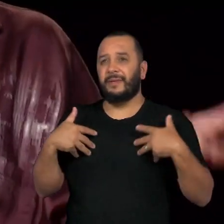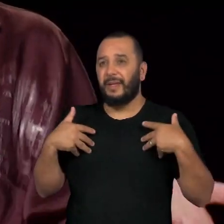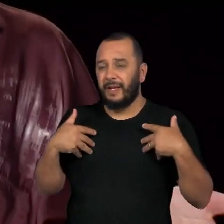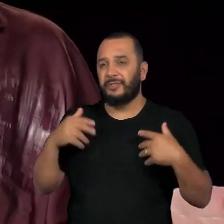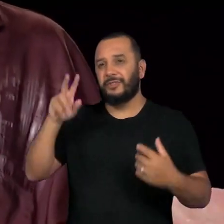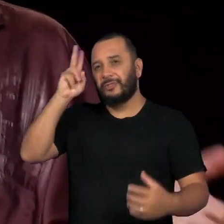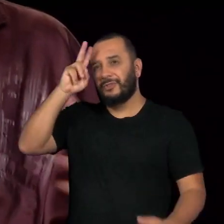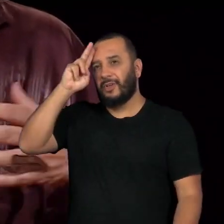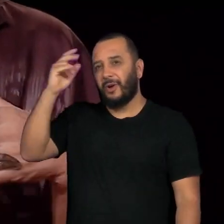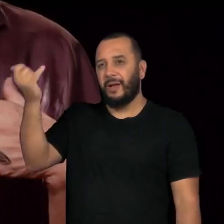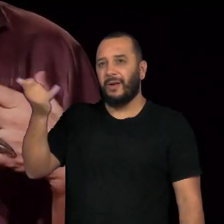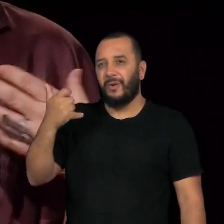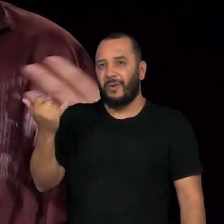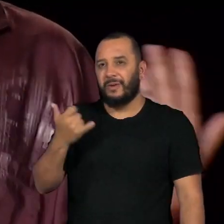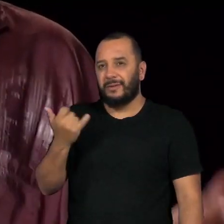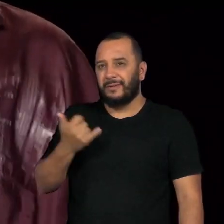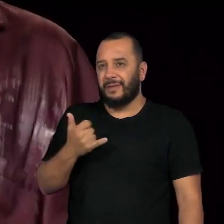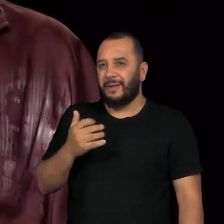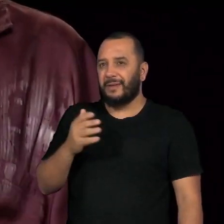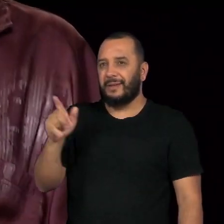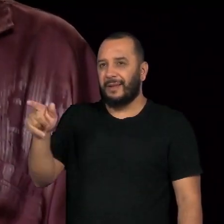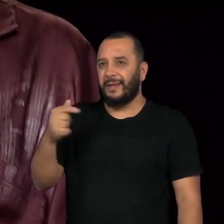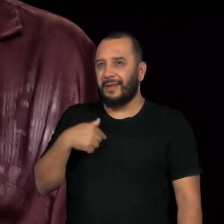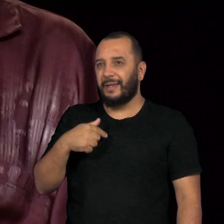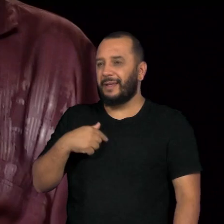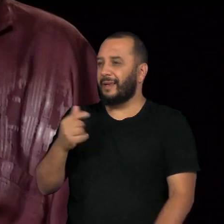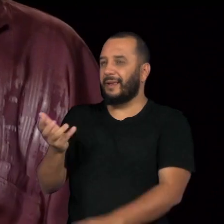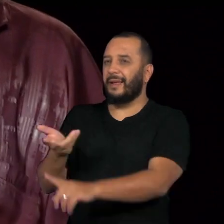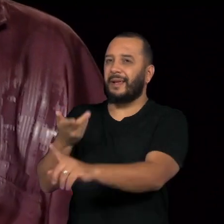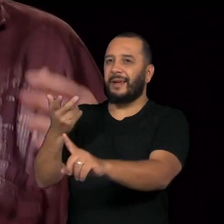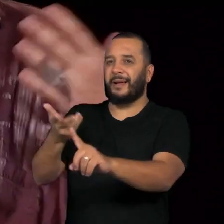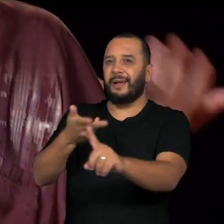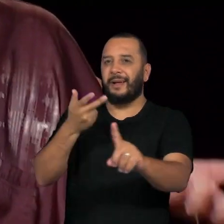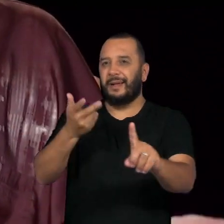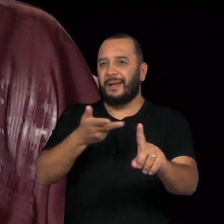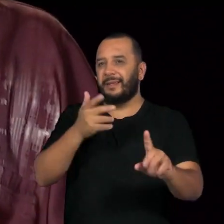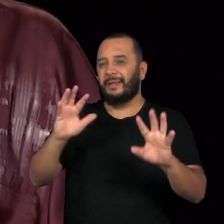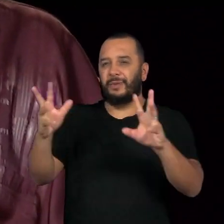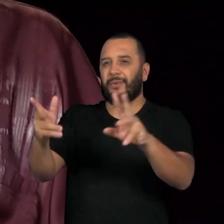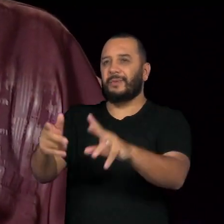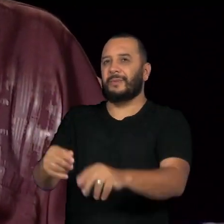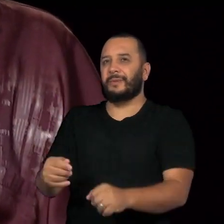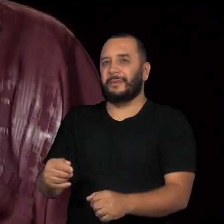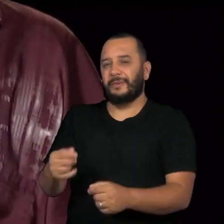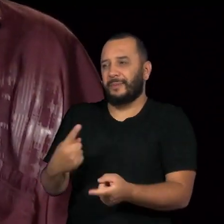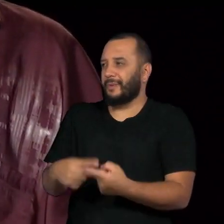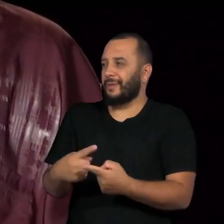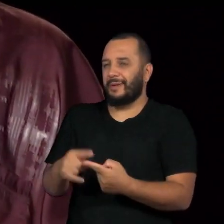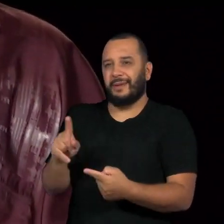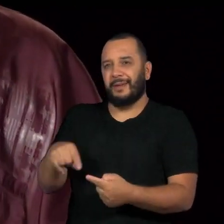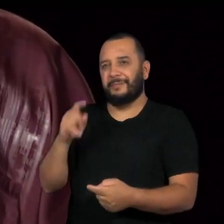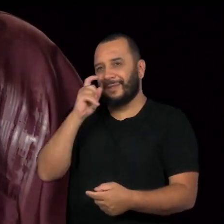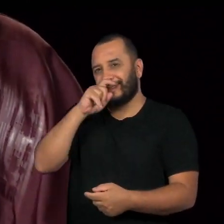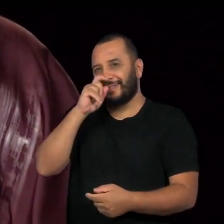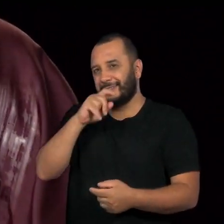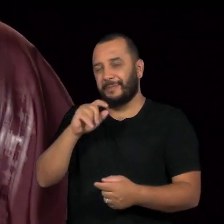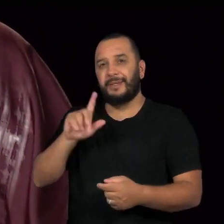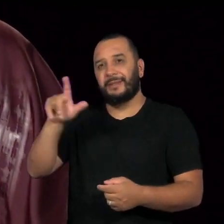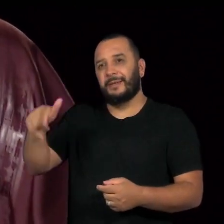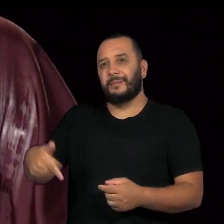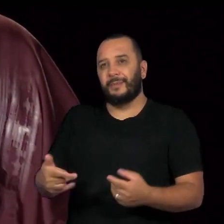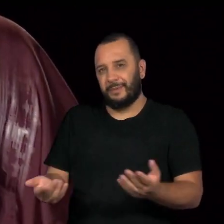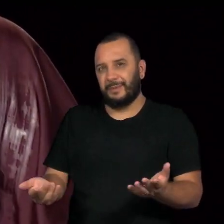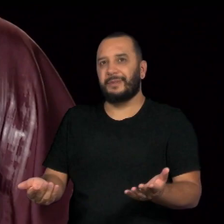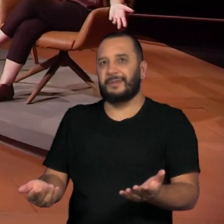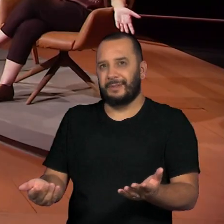uma história que o cara encanta todo mundo só porque é mentira? Mais tarde eu descobri